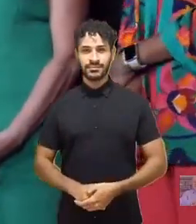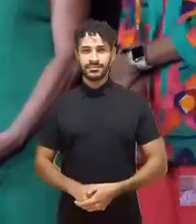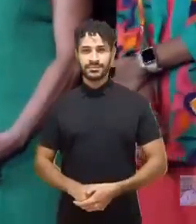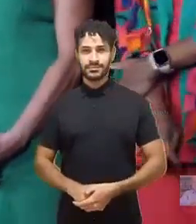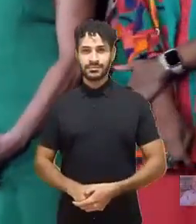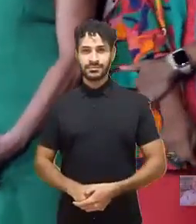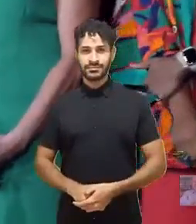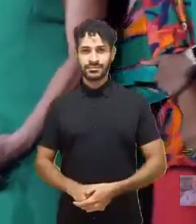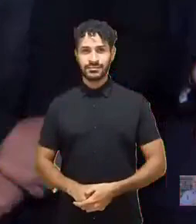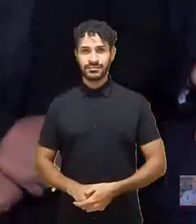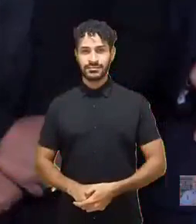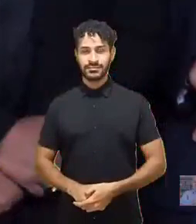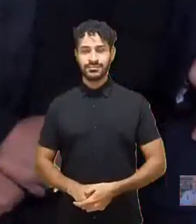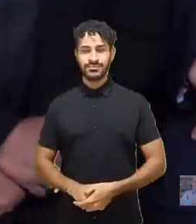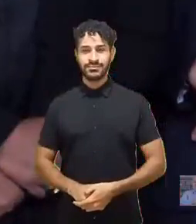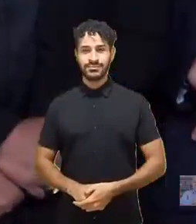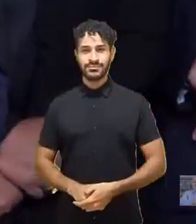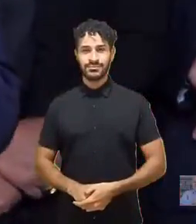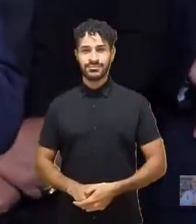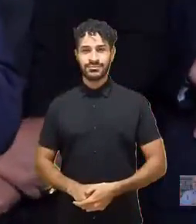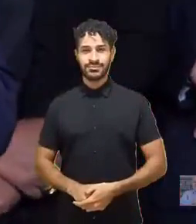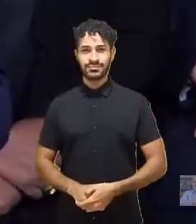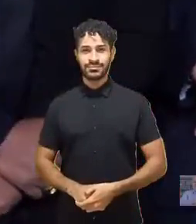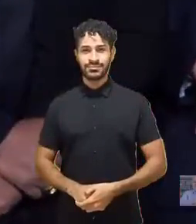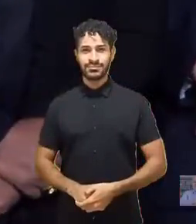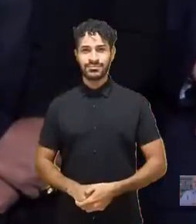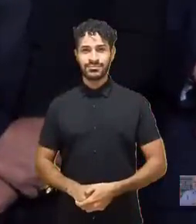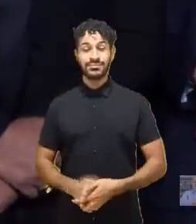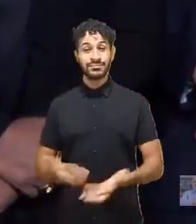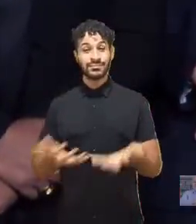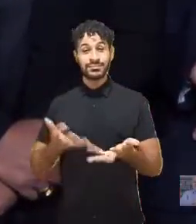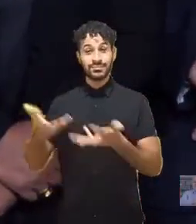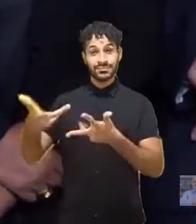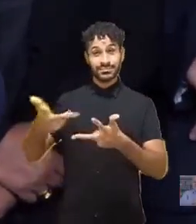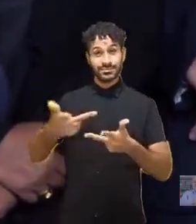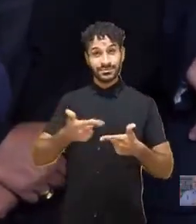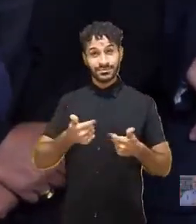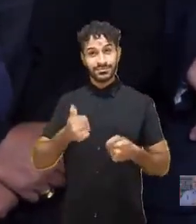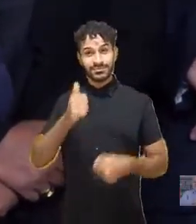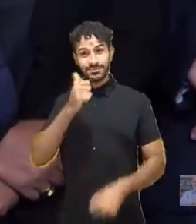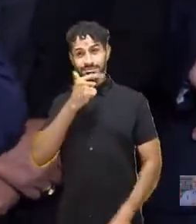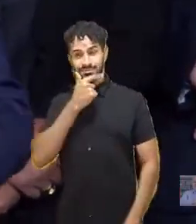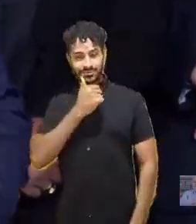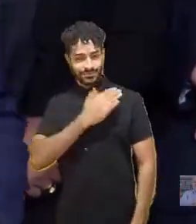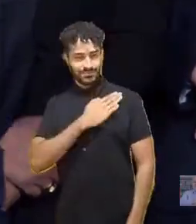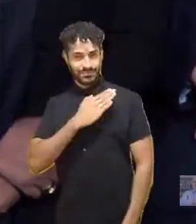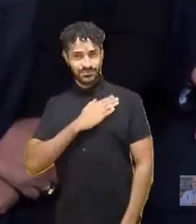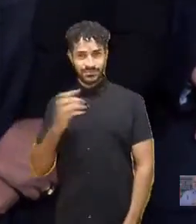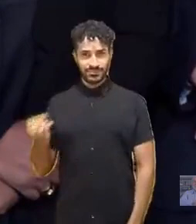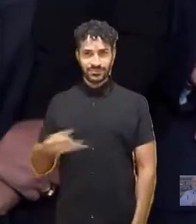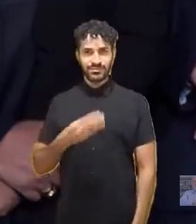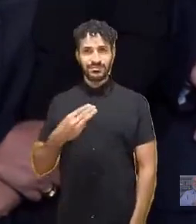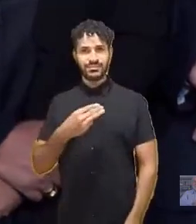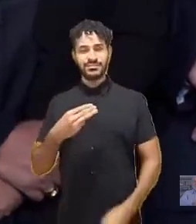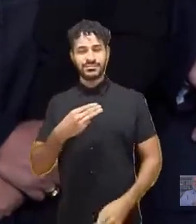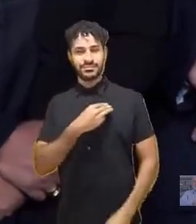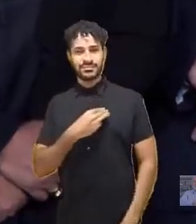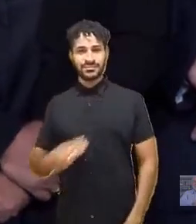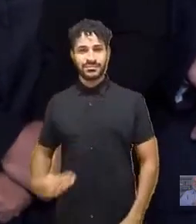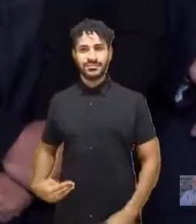Quero convidar o companheiro que será o novo Ministro dos portos aeroportos